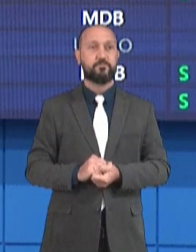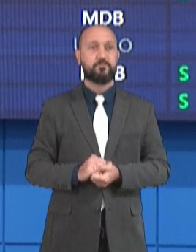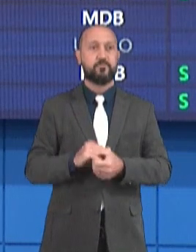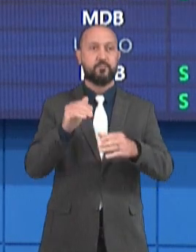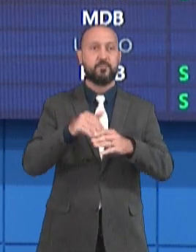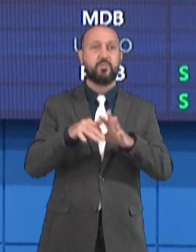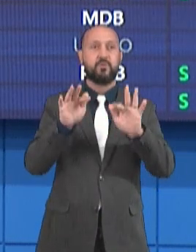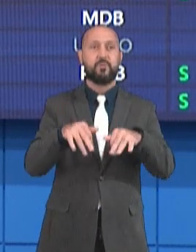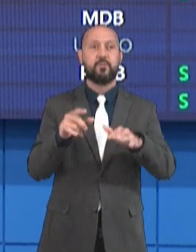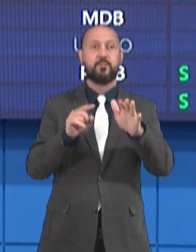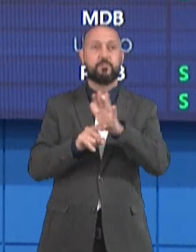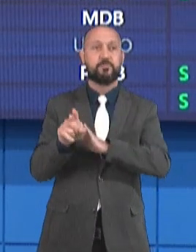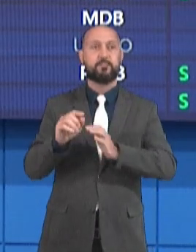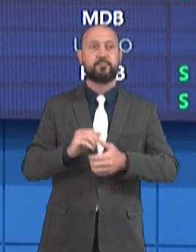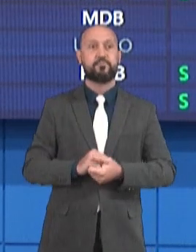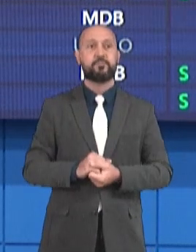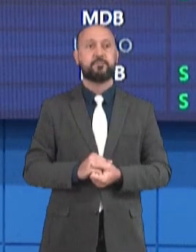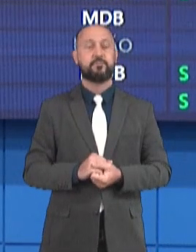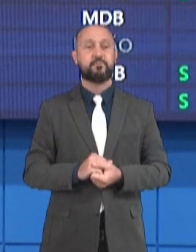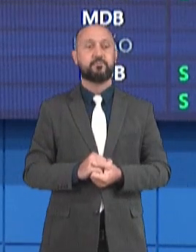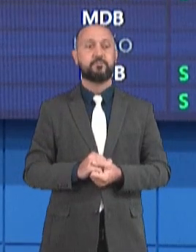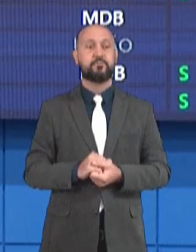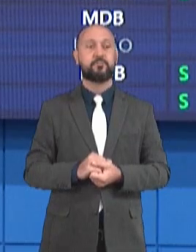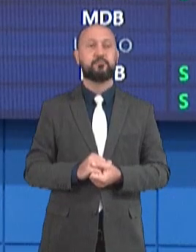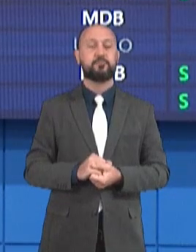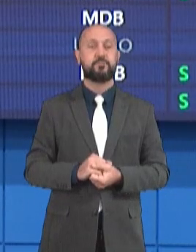Encerrada a votação, consulta o resultado.